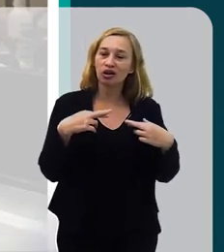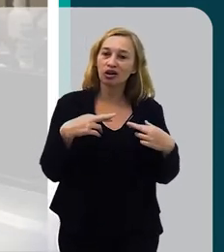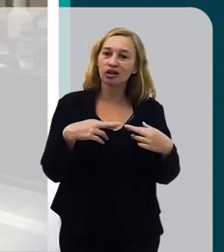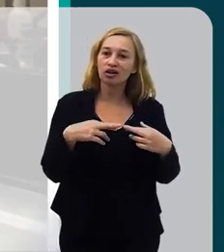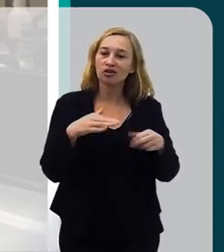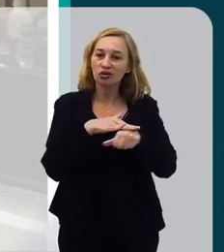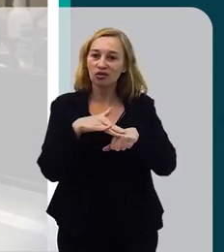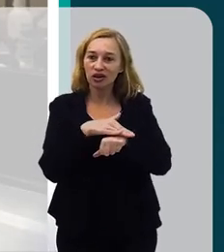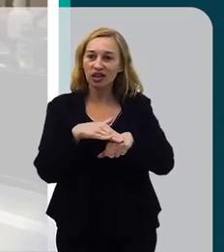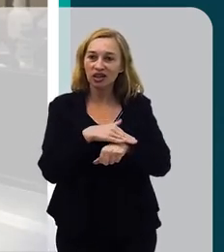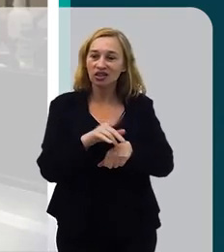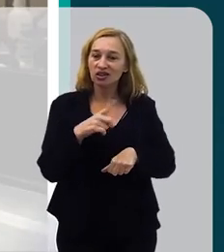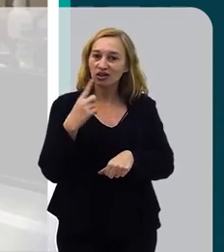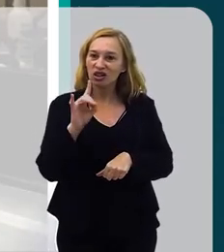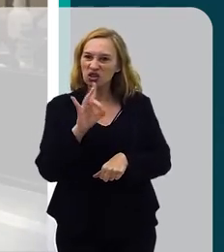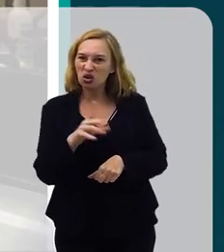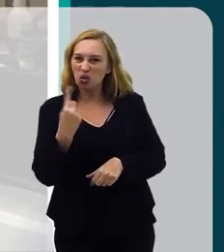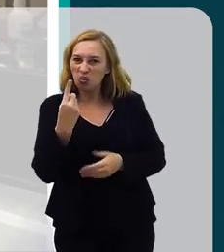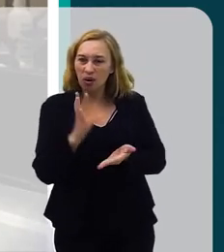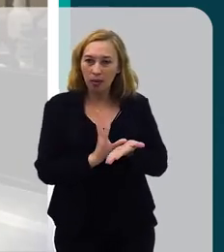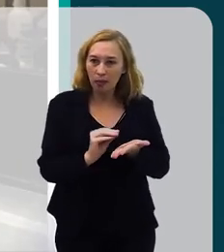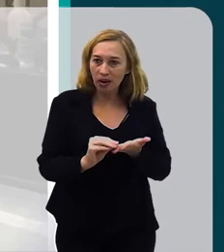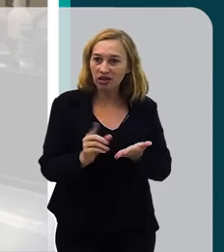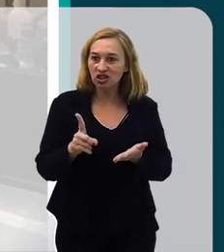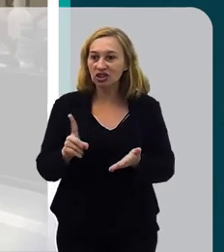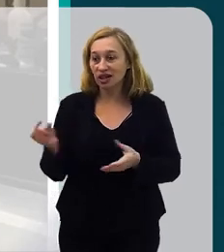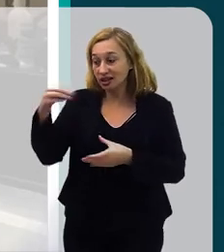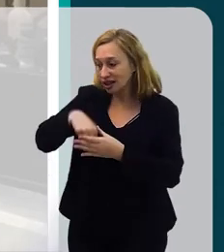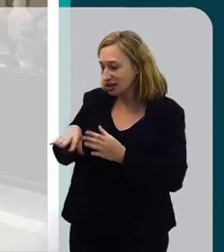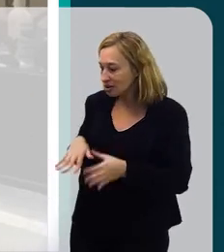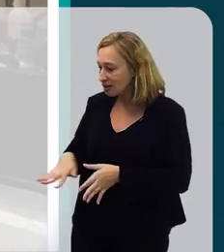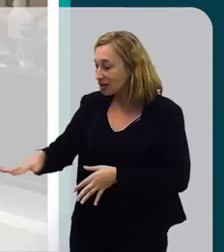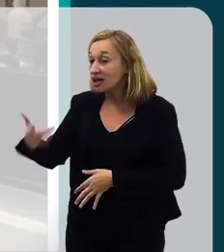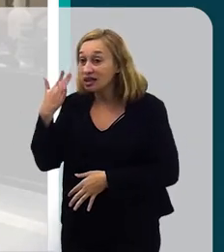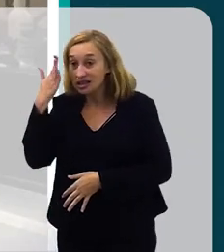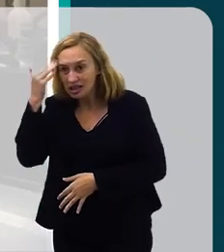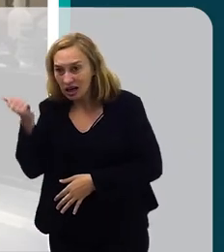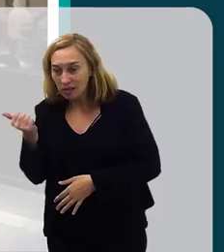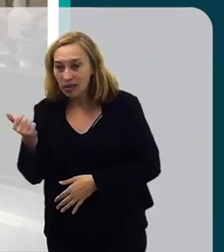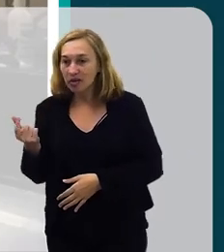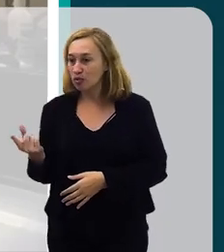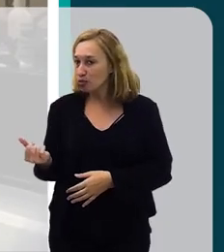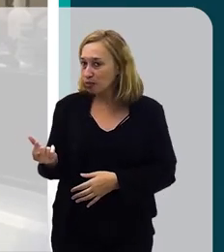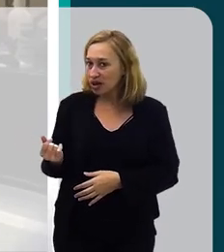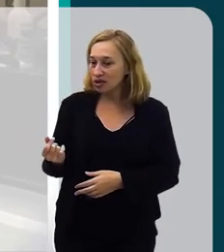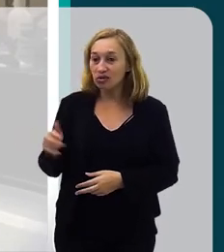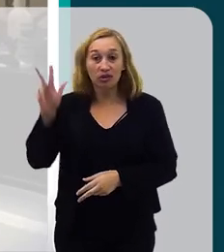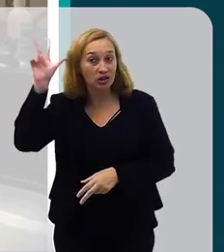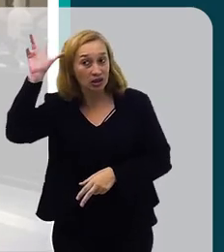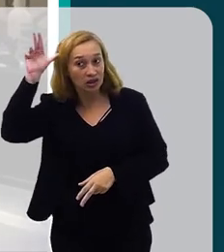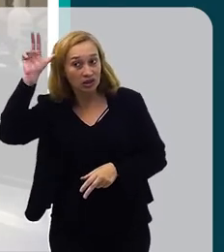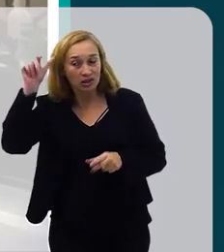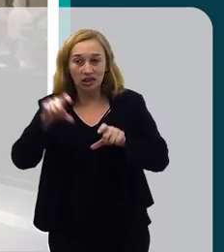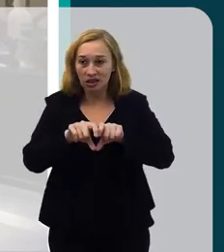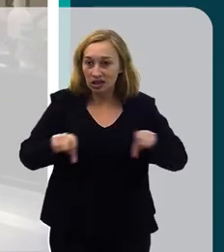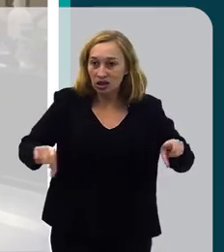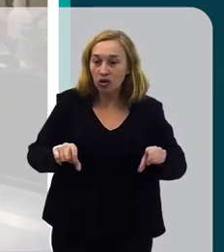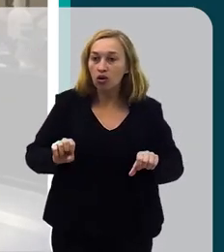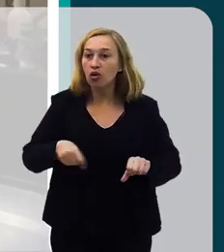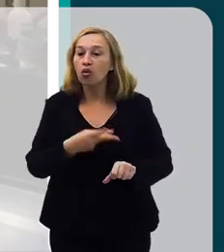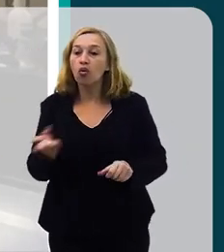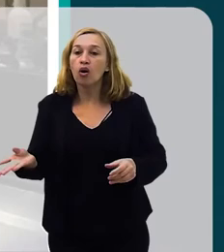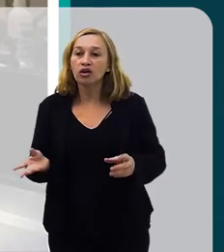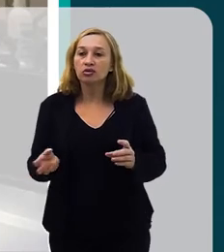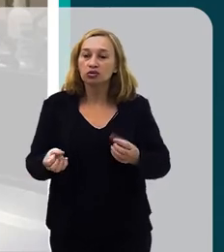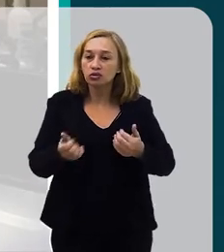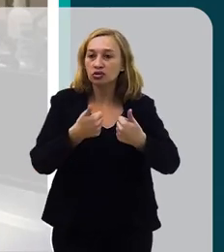nosso último encontro, que a gente não é só uma pauta, né? A gente está na periferia, a gente sabe o preço da cenoura, a gente